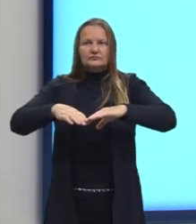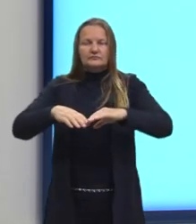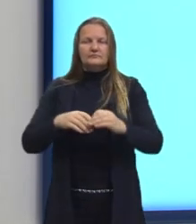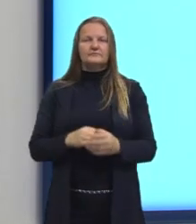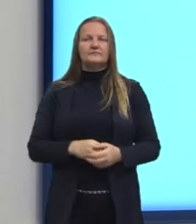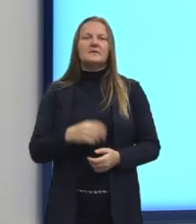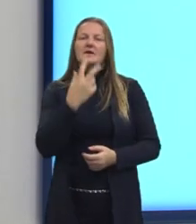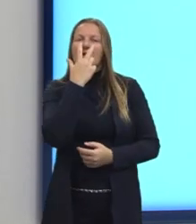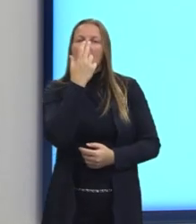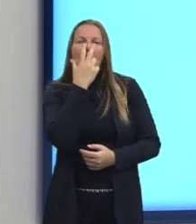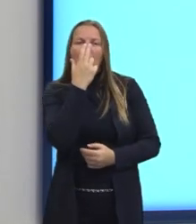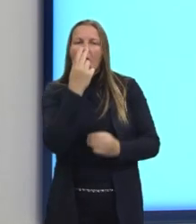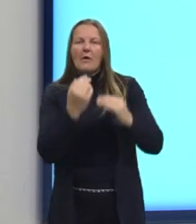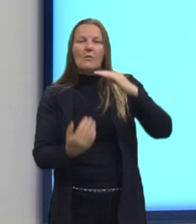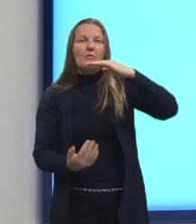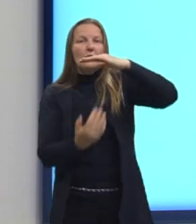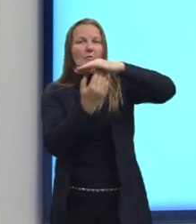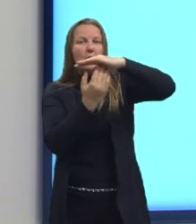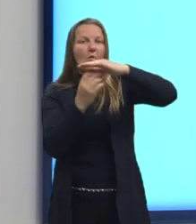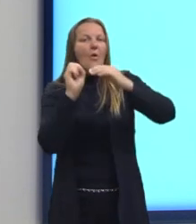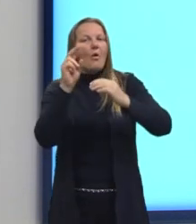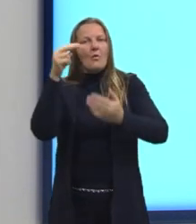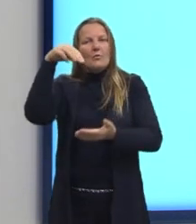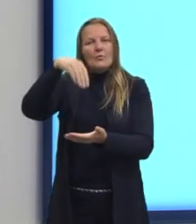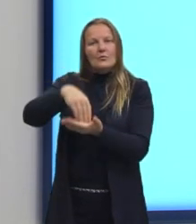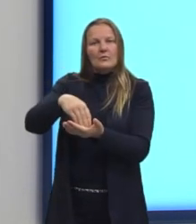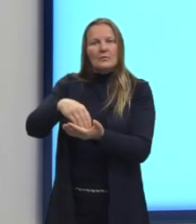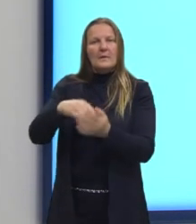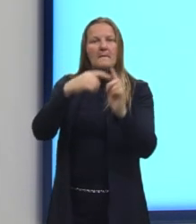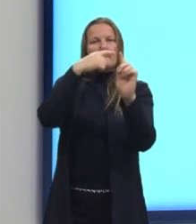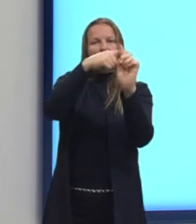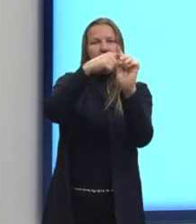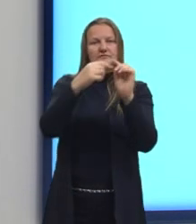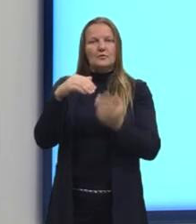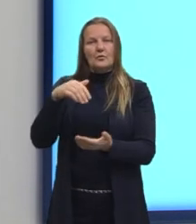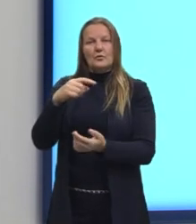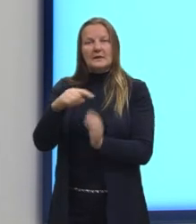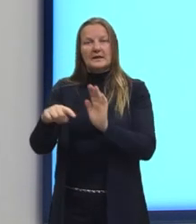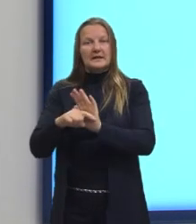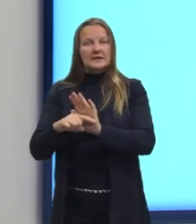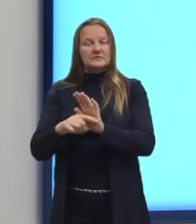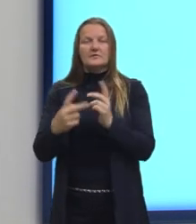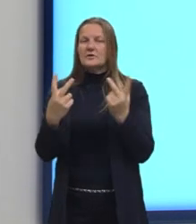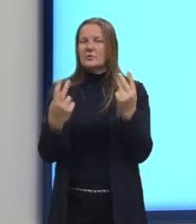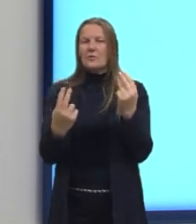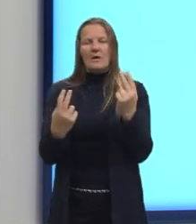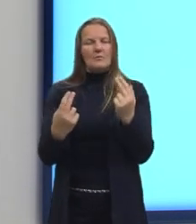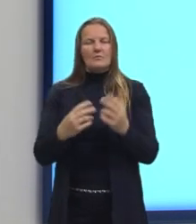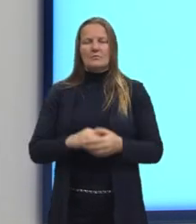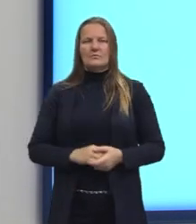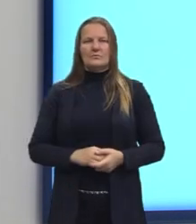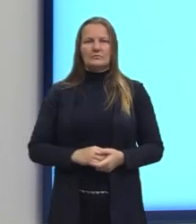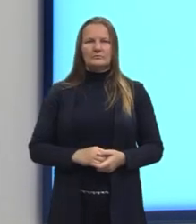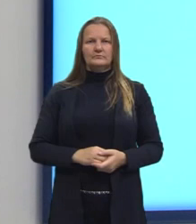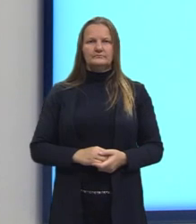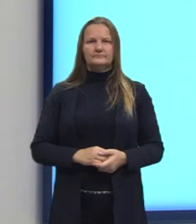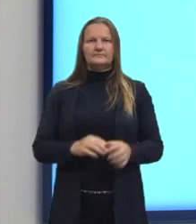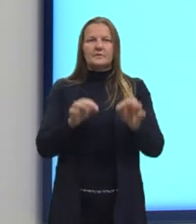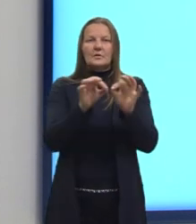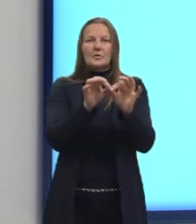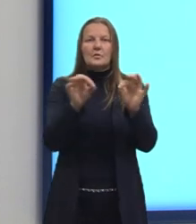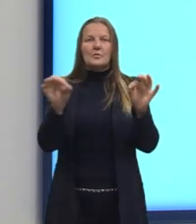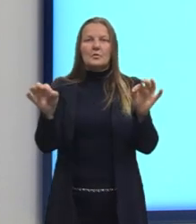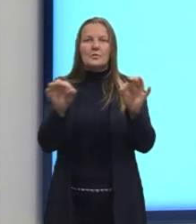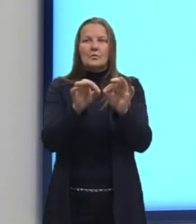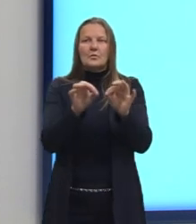valor tá esse valor vai ser igual positivo e negativo né A única coisa que muda é o sinal e o comprimento